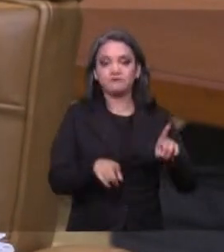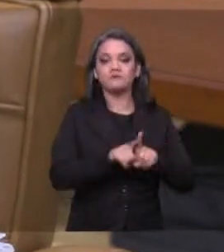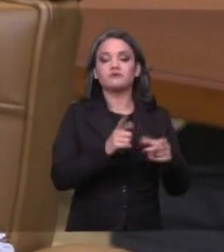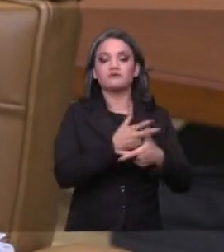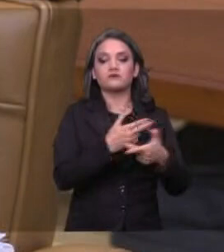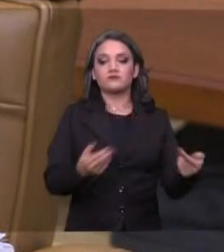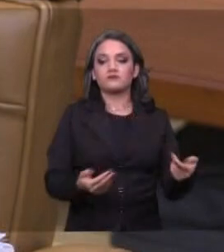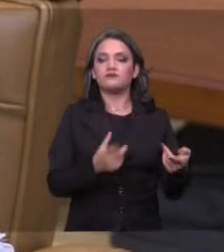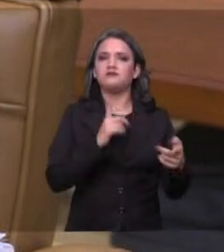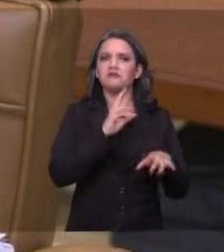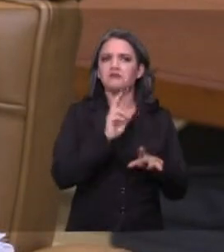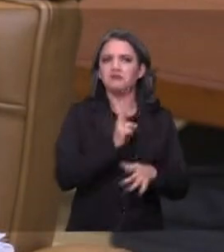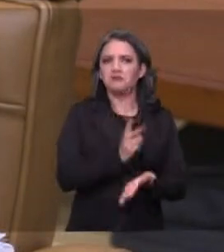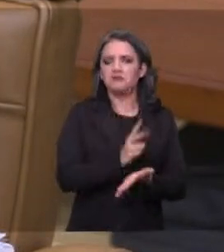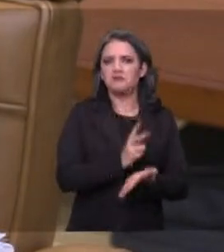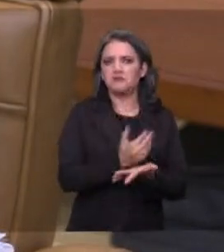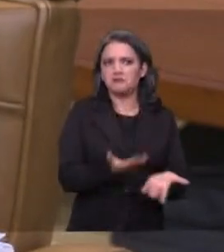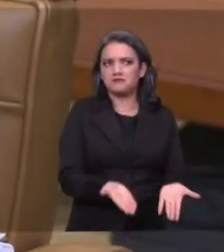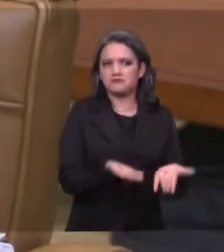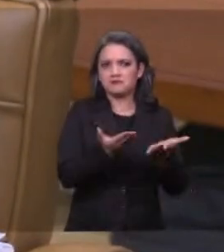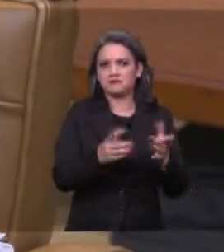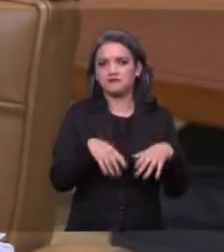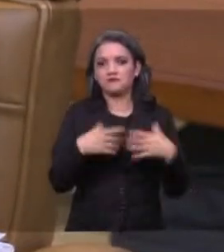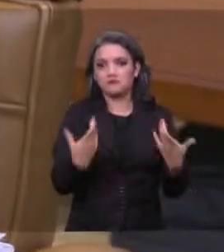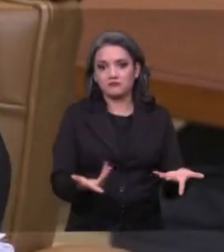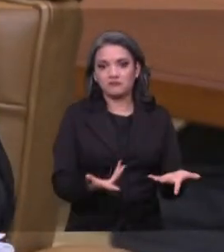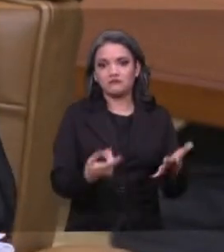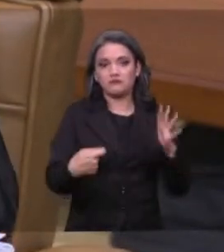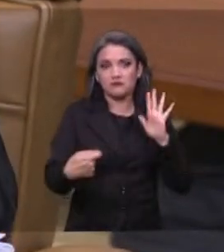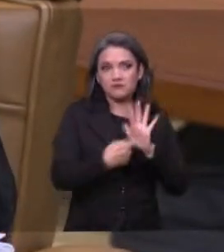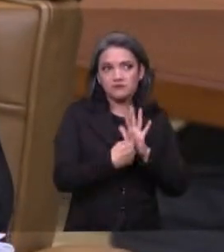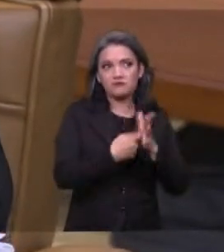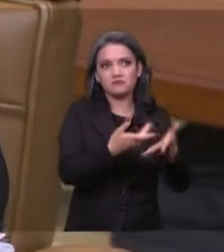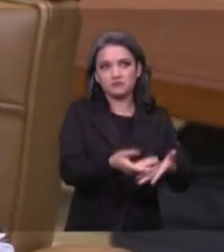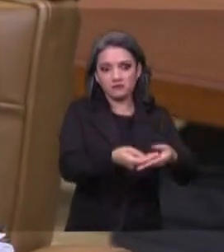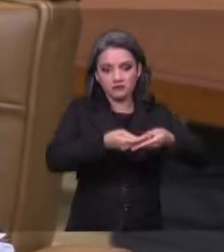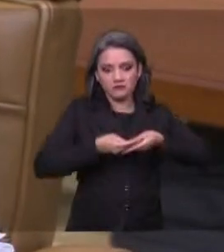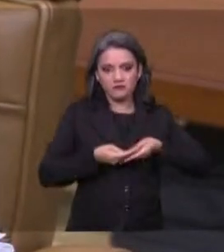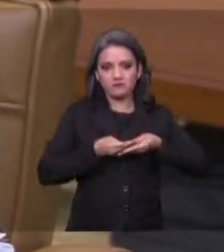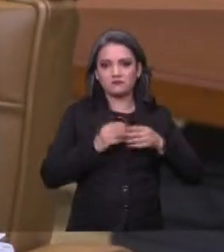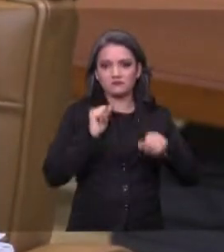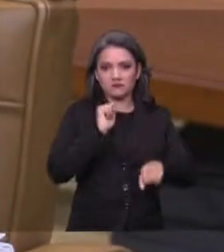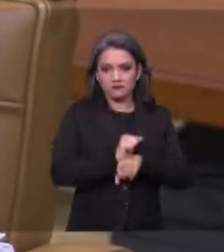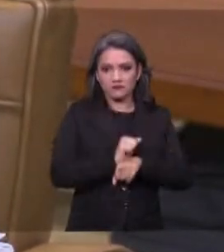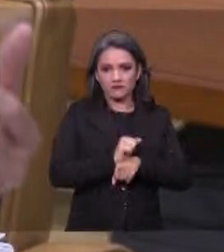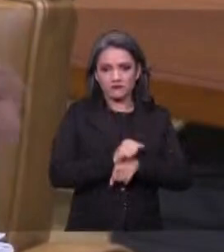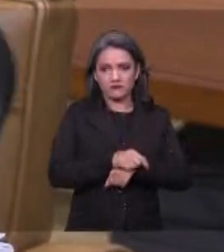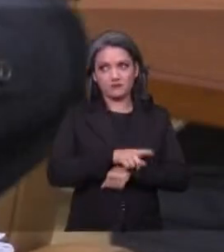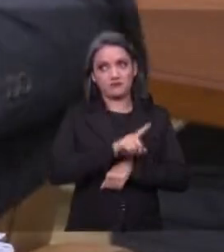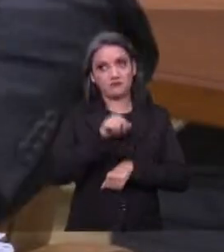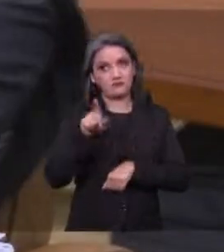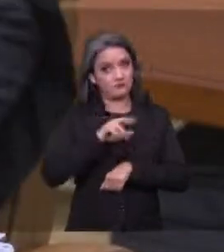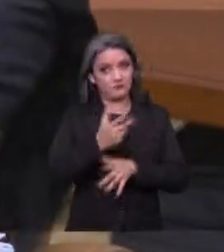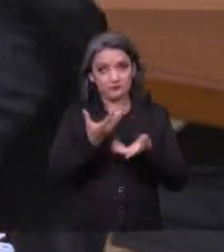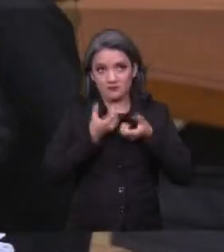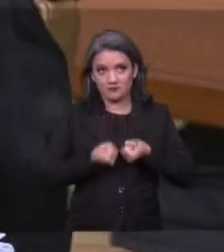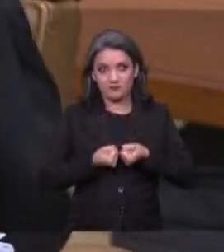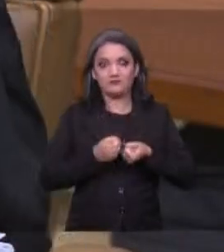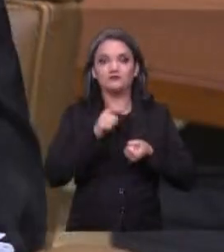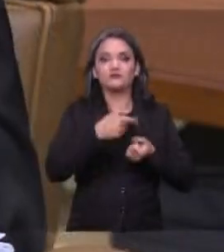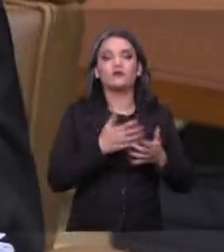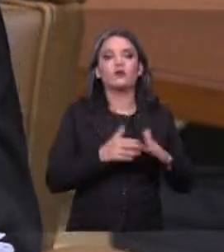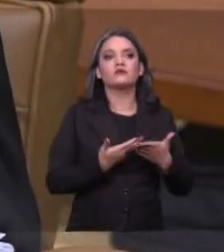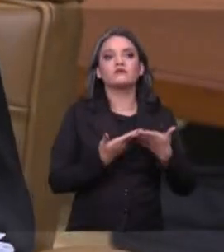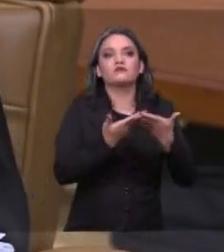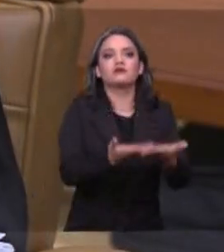com o recebimento da denúncia ou queixa. Aqui, até para compatibilizar com o anterior, cessa com o oferecimento da denúncia